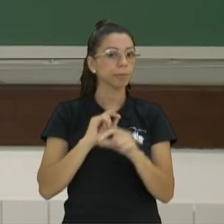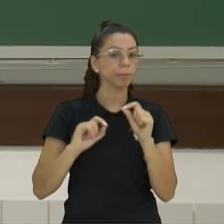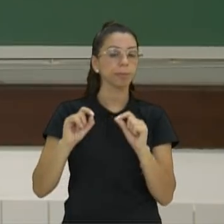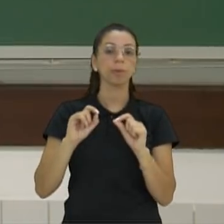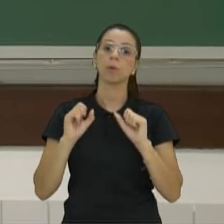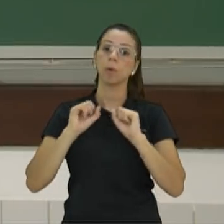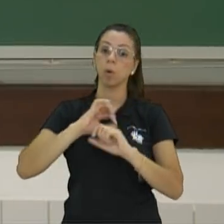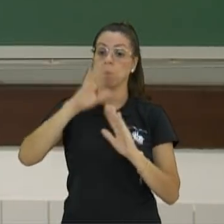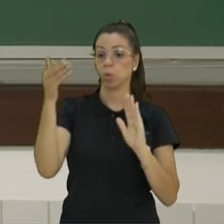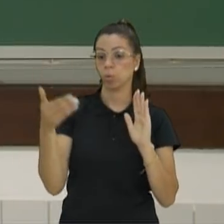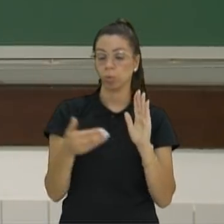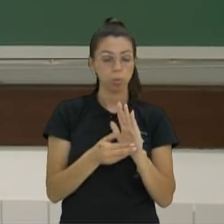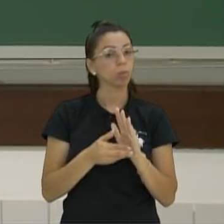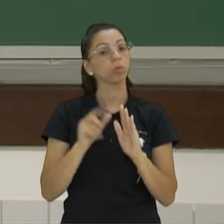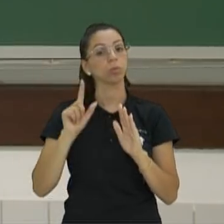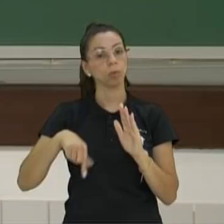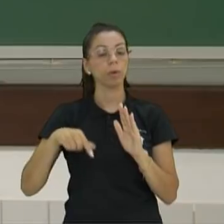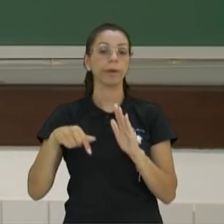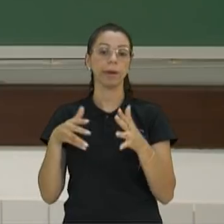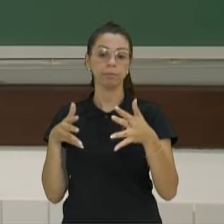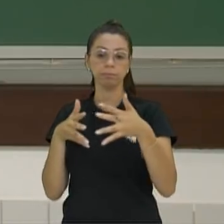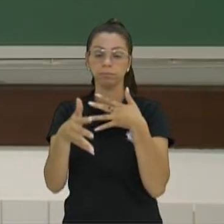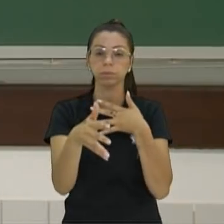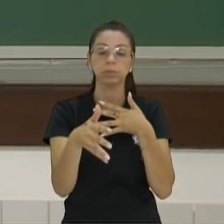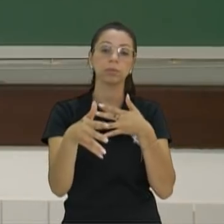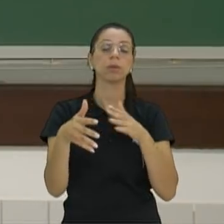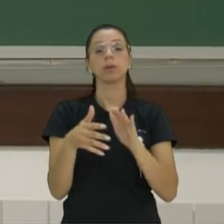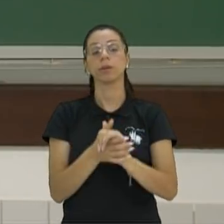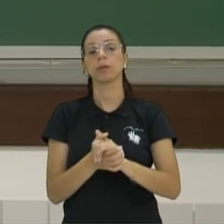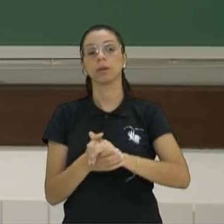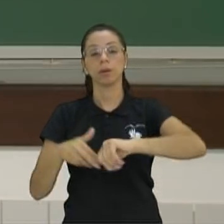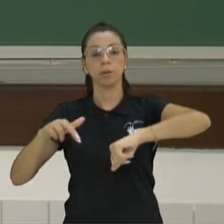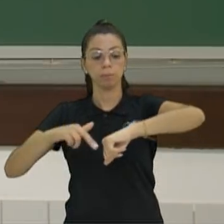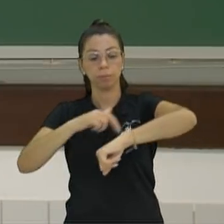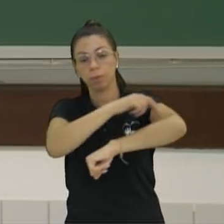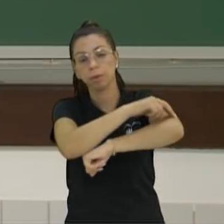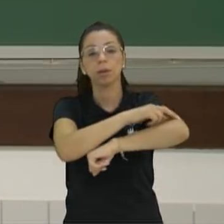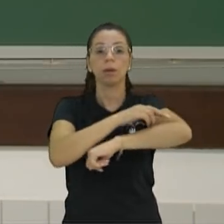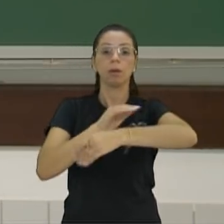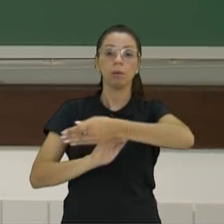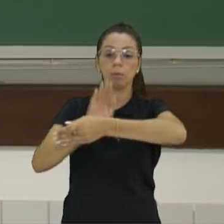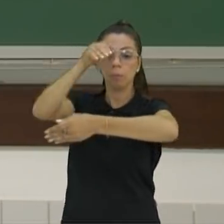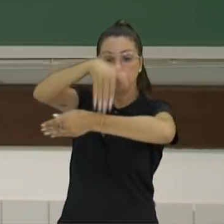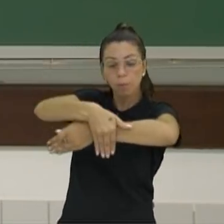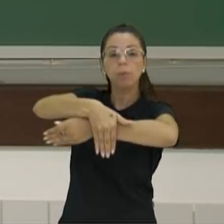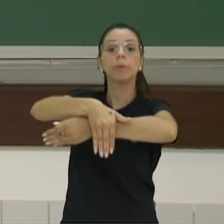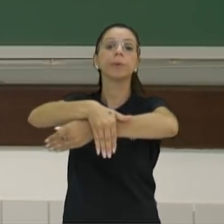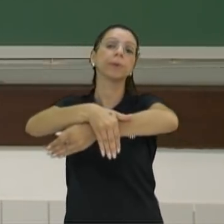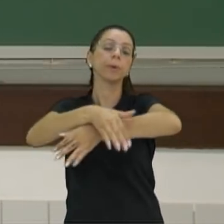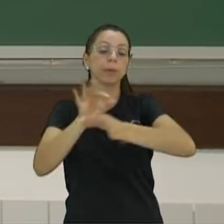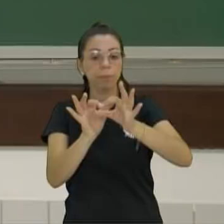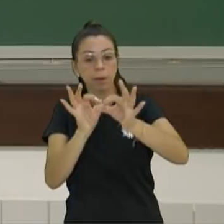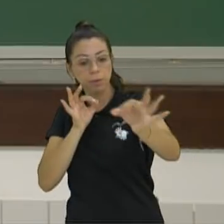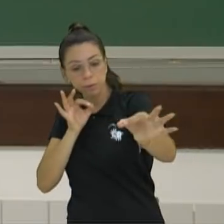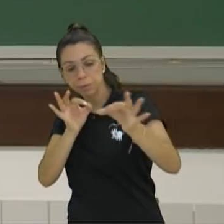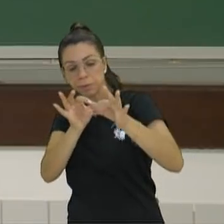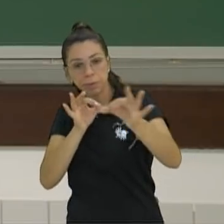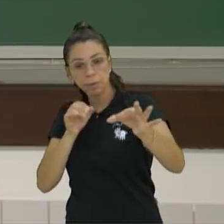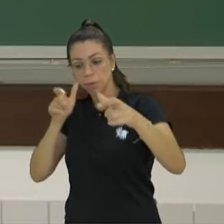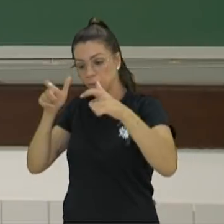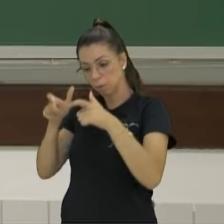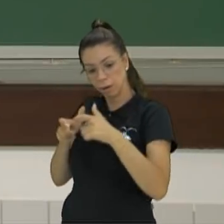tudo é obstáculo a ser percorrido. O corrimão, a escada, a mureta, né, a distância entre